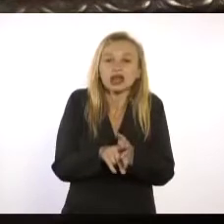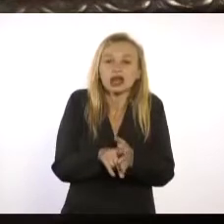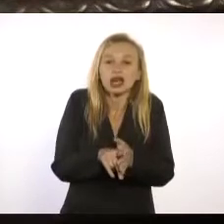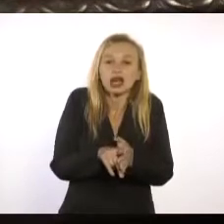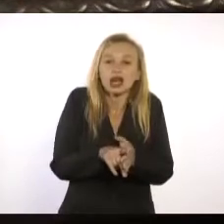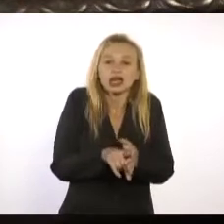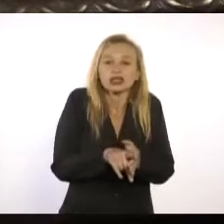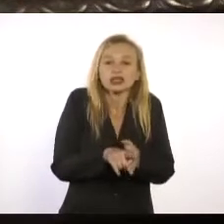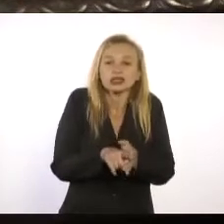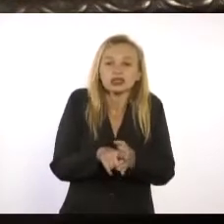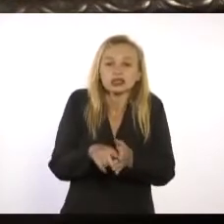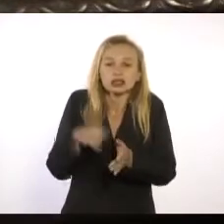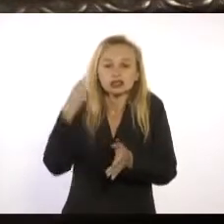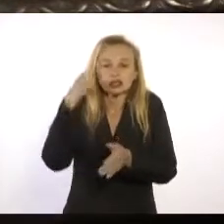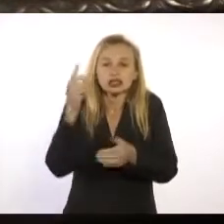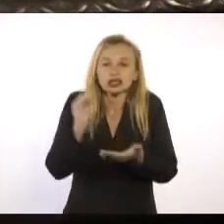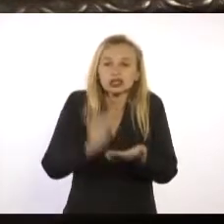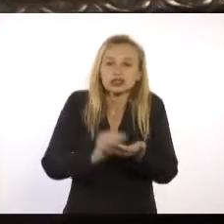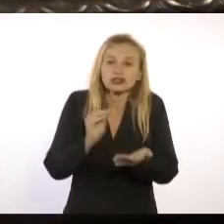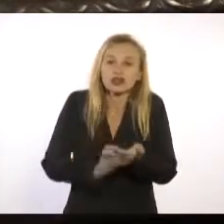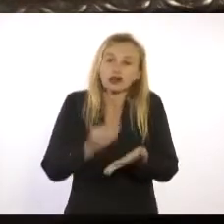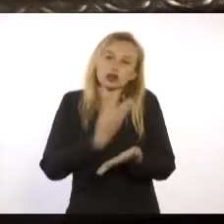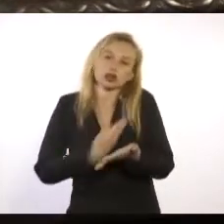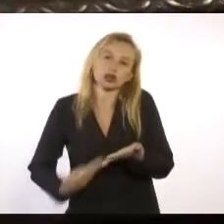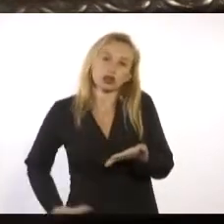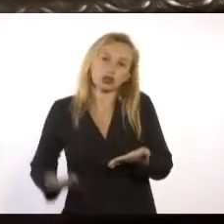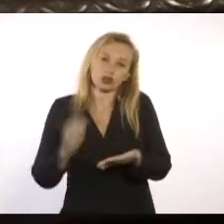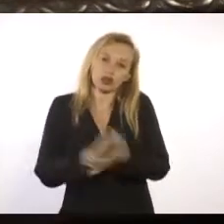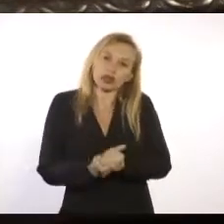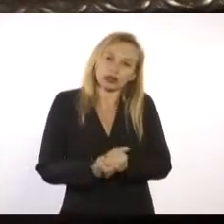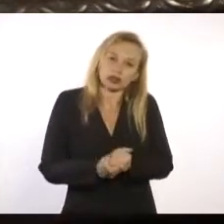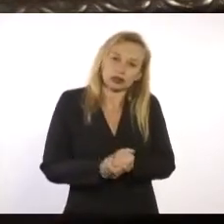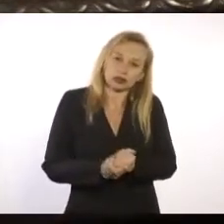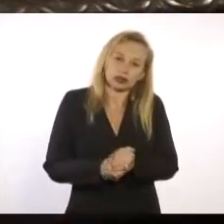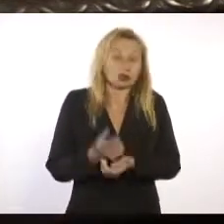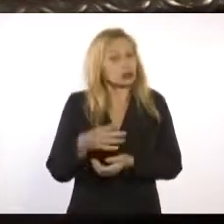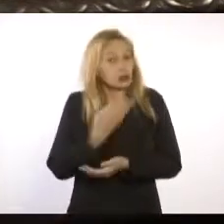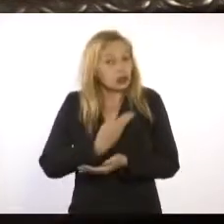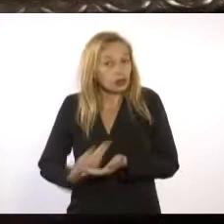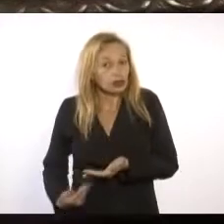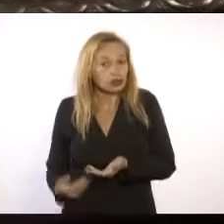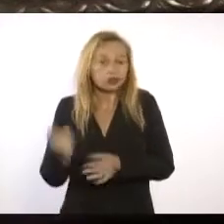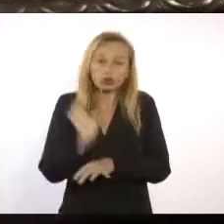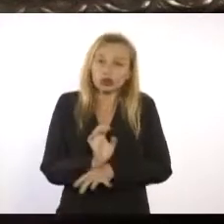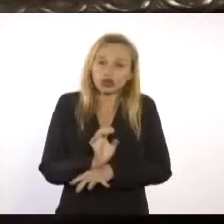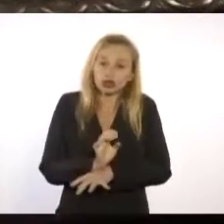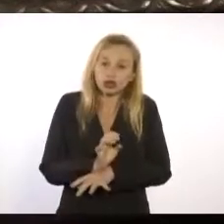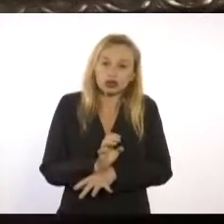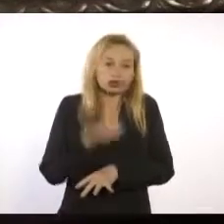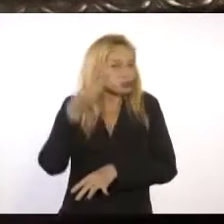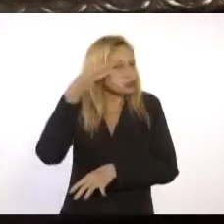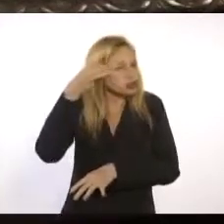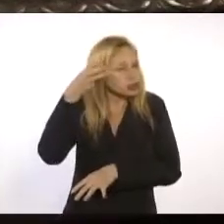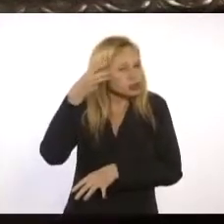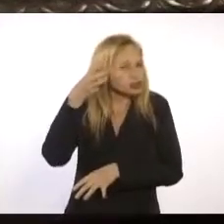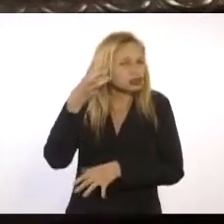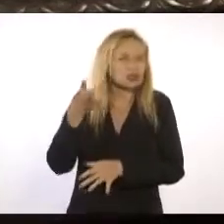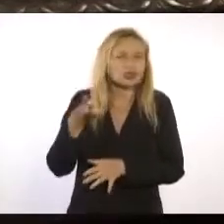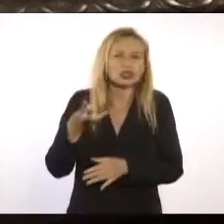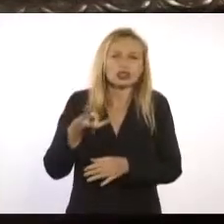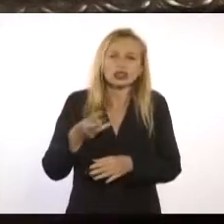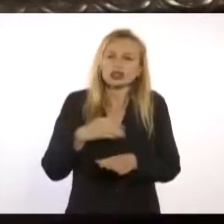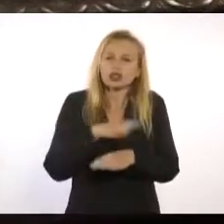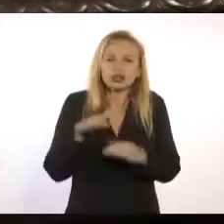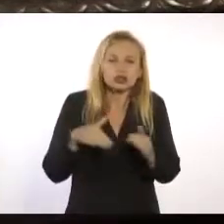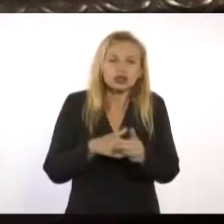de desgoverno que o governador do estado, Wilson Witzel, tem colocado em todas as